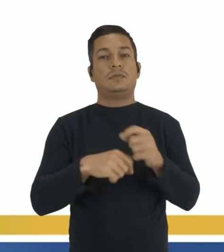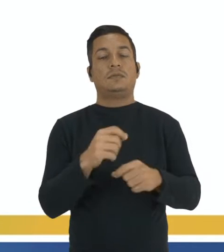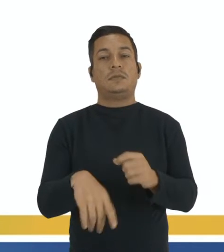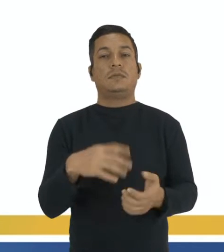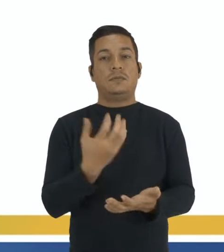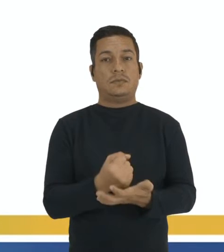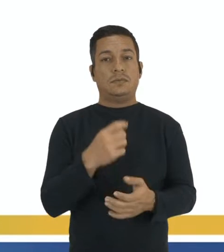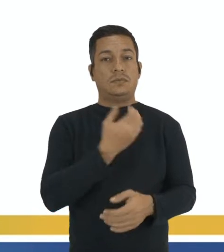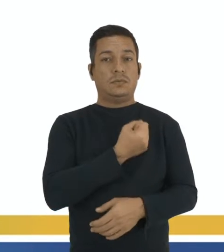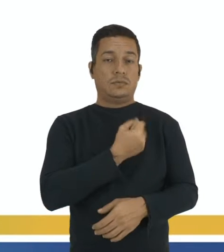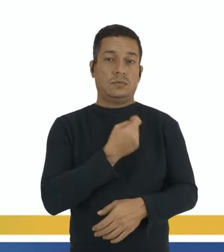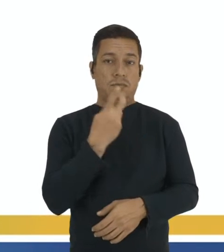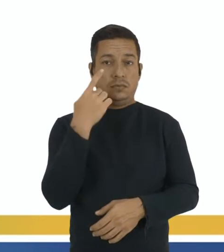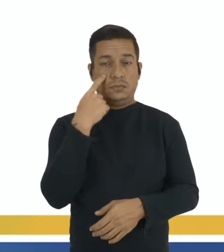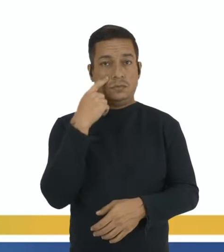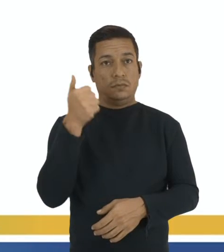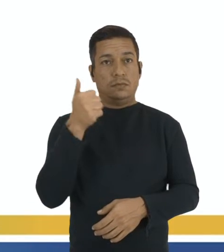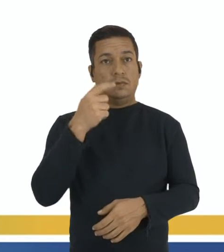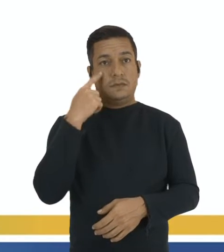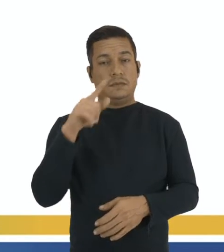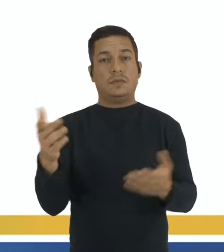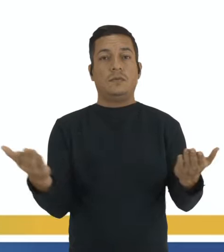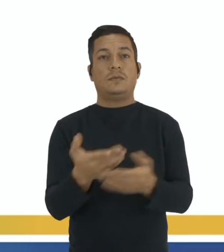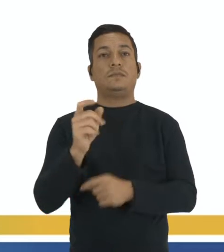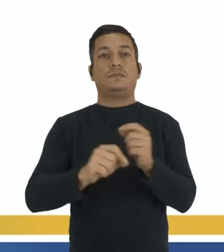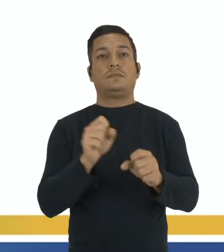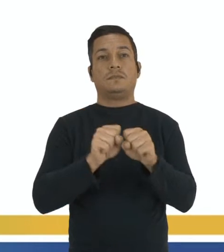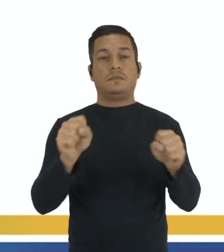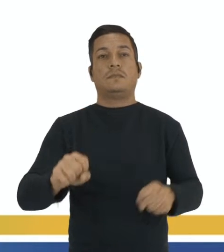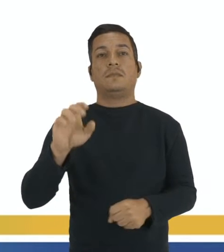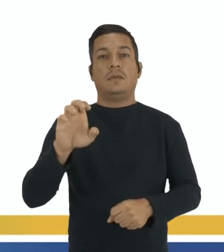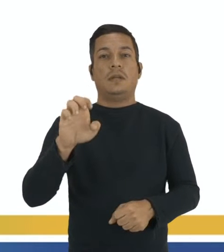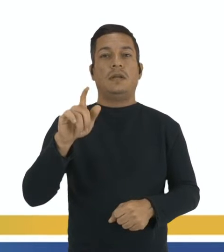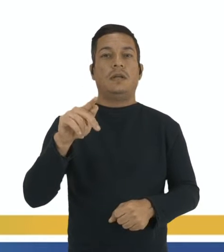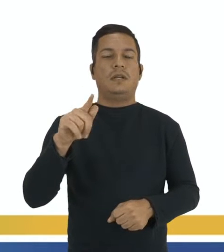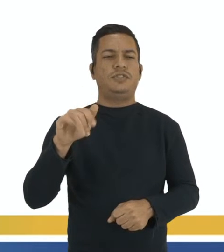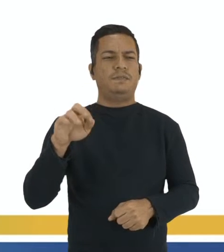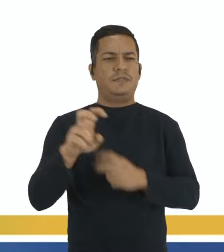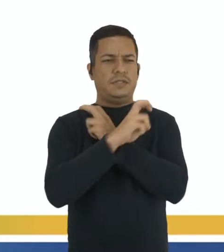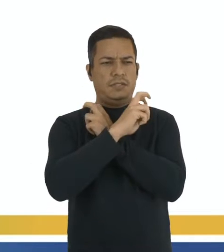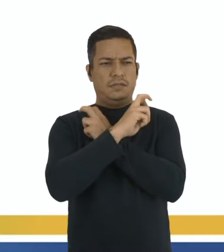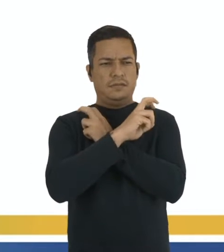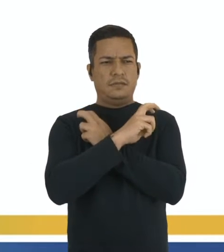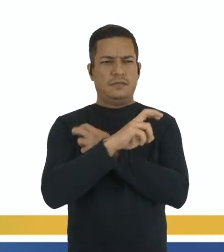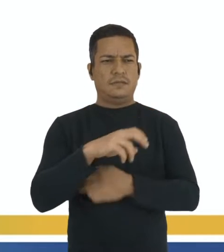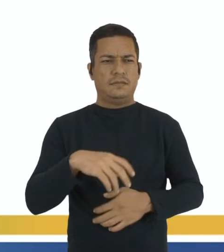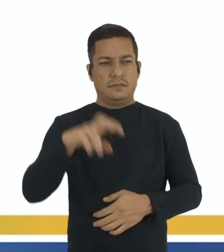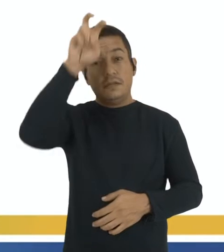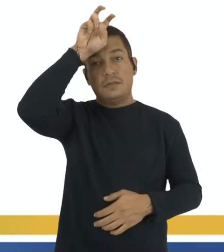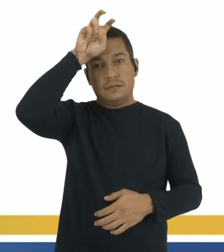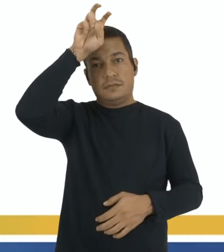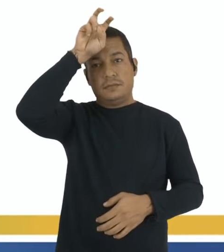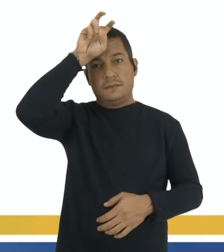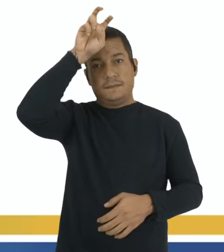de numeração. Então, o primeiro que nós vamos ver hoje é o sistema egípcio. Então, acompanha comigo aqui. O sistema egípcio, pessoal,